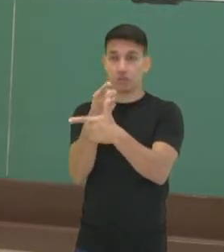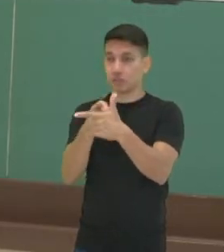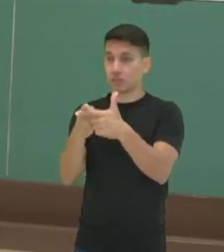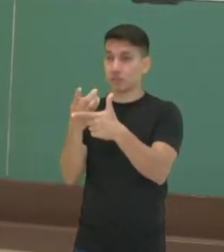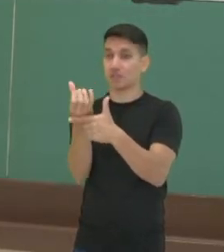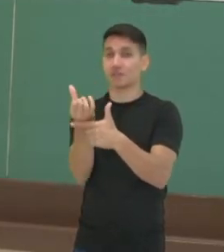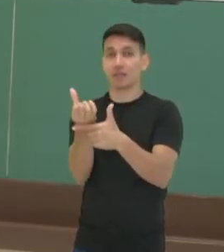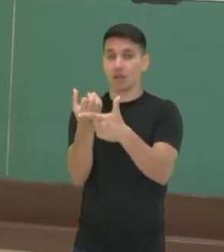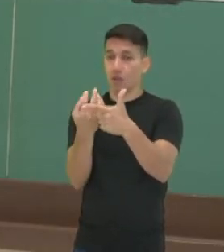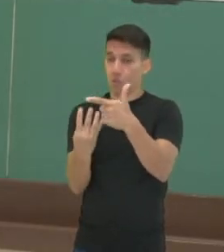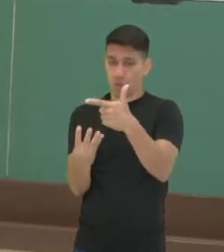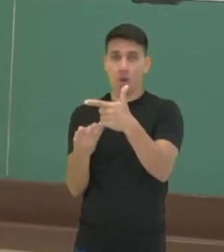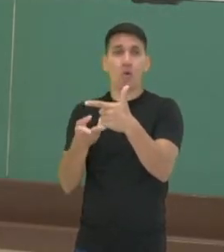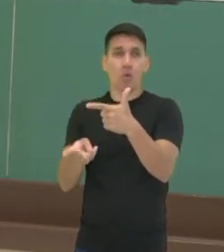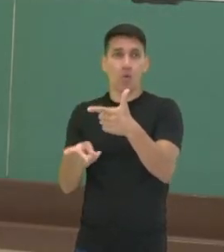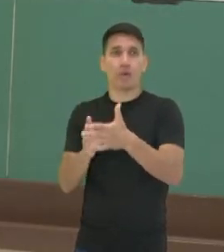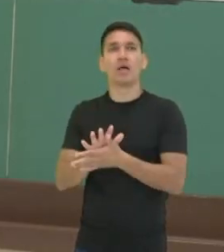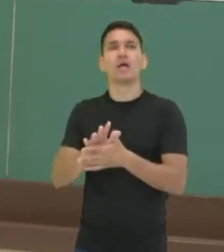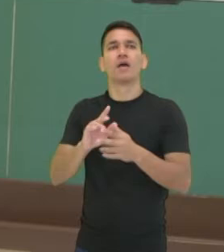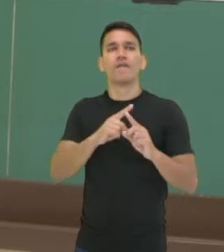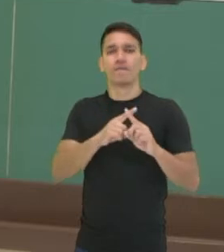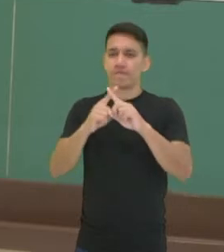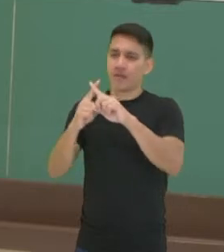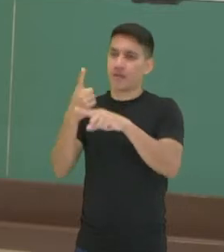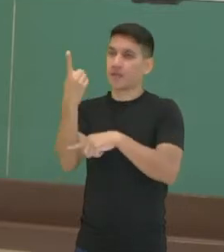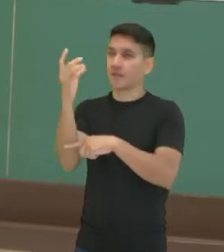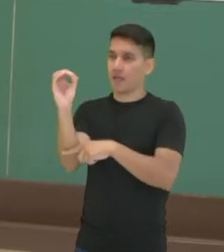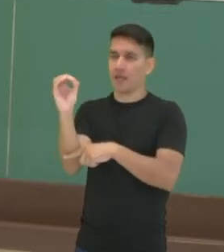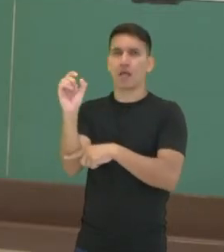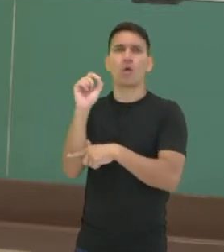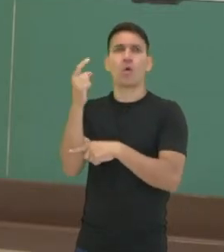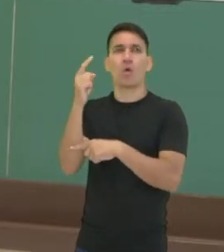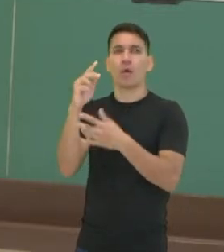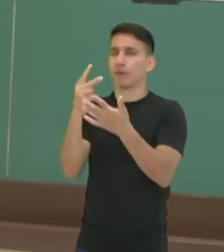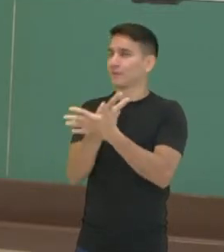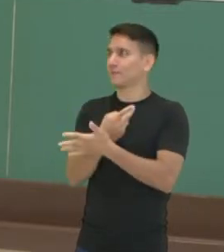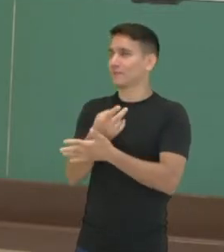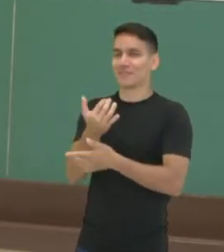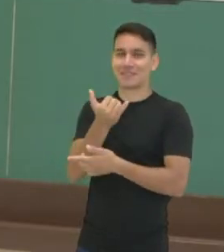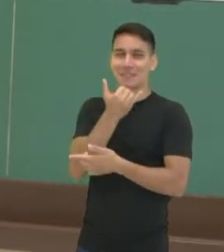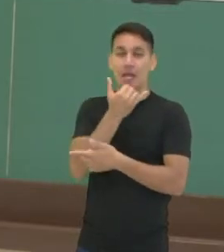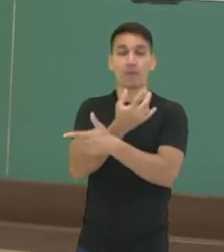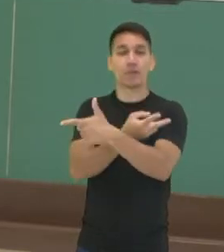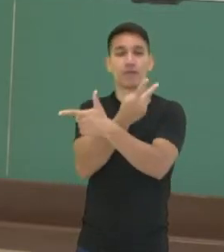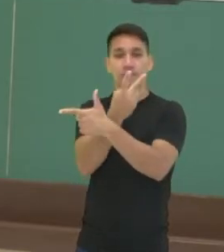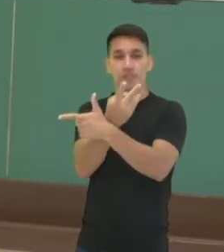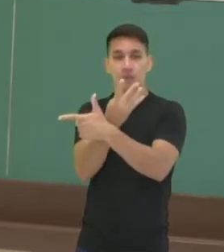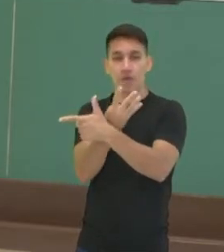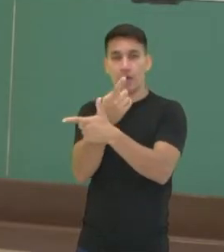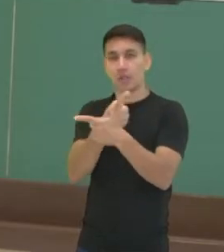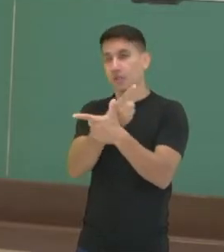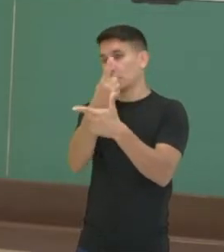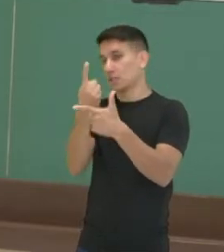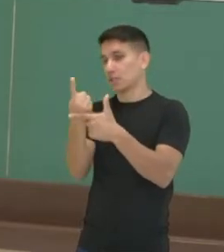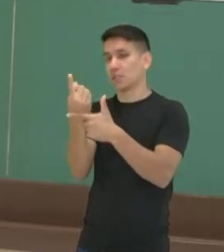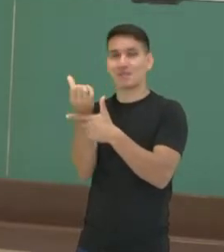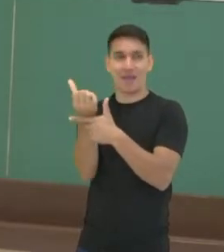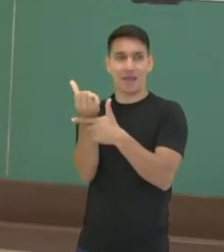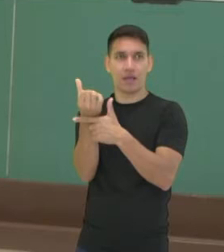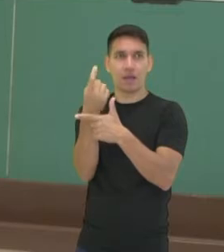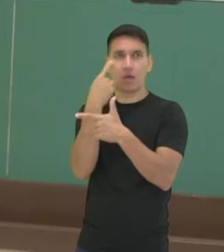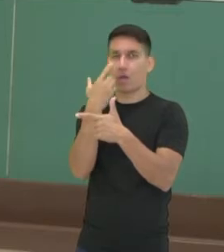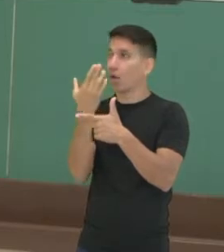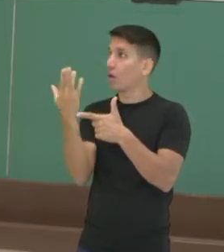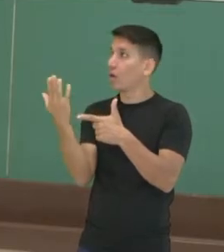isso novamente, fazer vezes 10, 240 vezes 10, 24 vezes 10 é 240